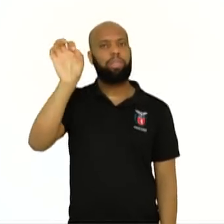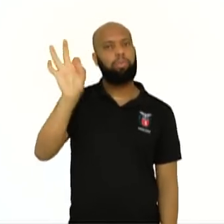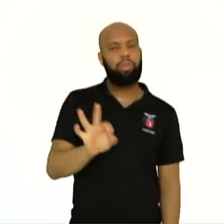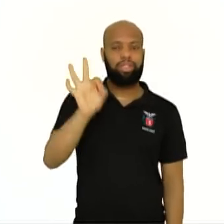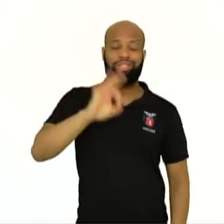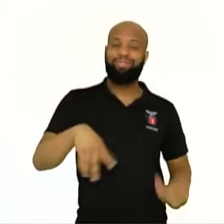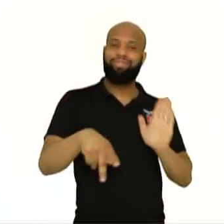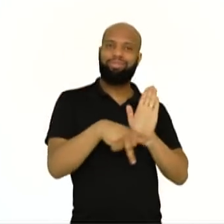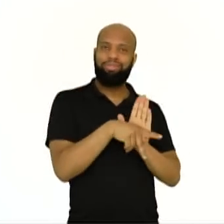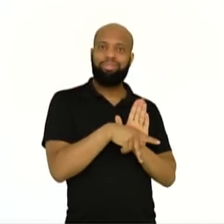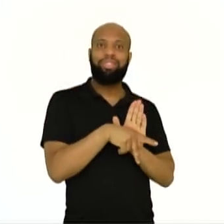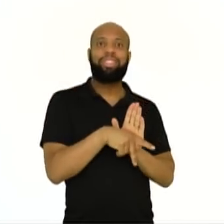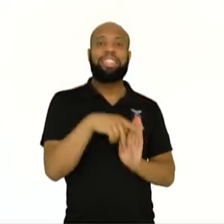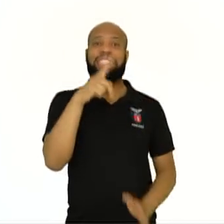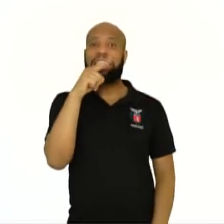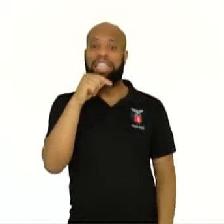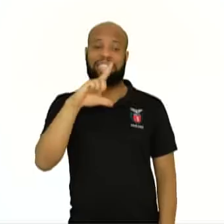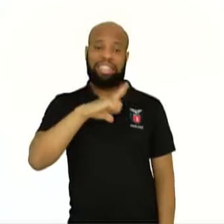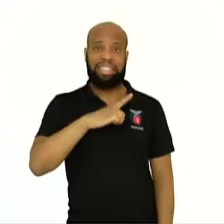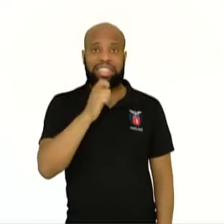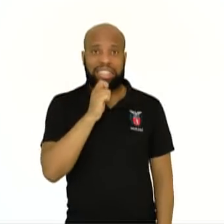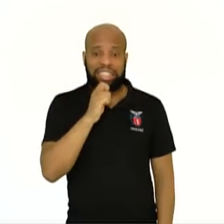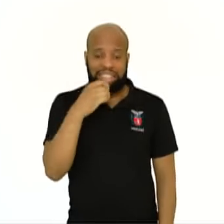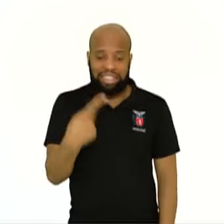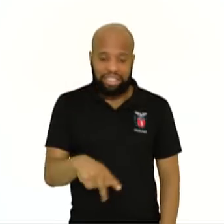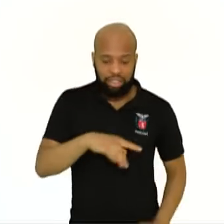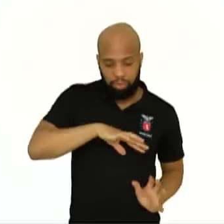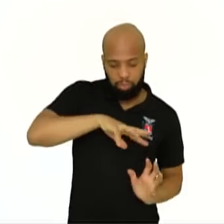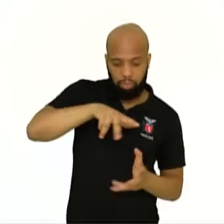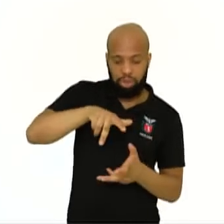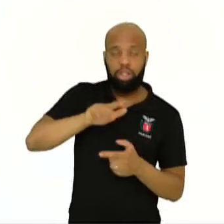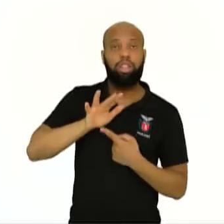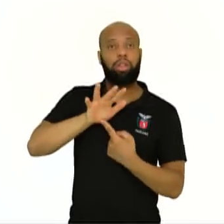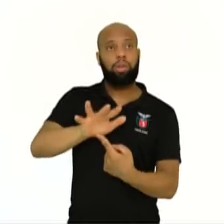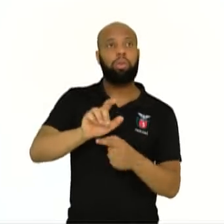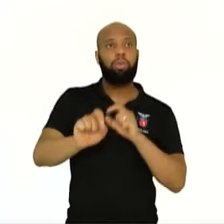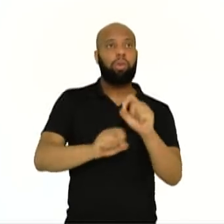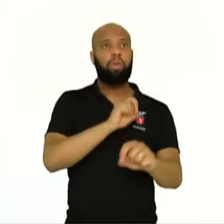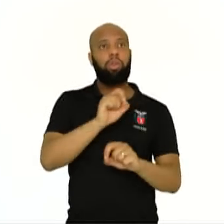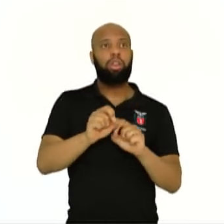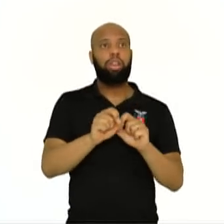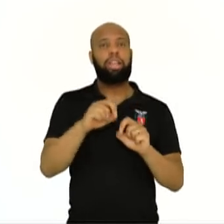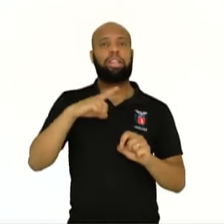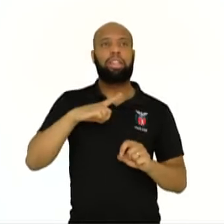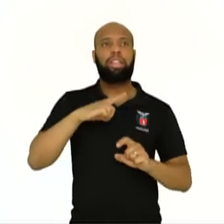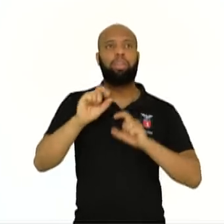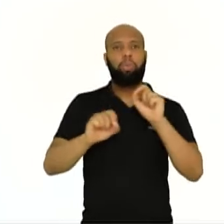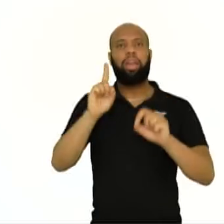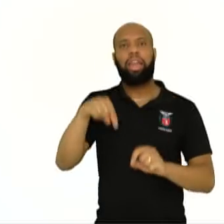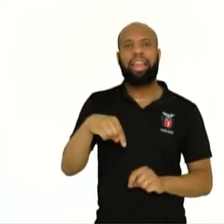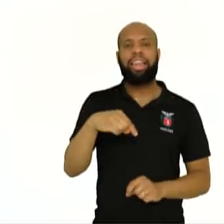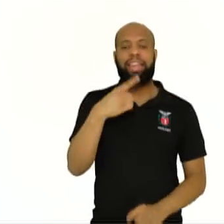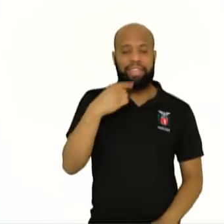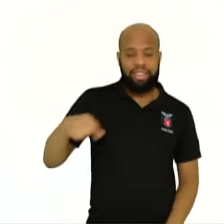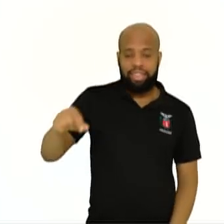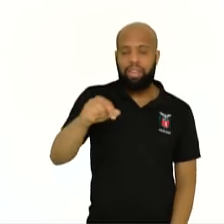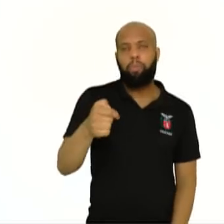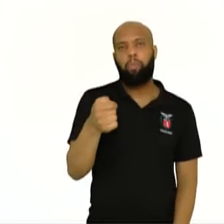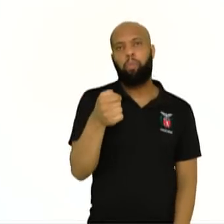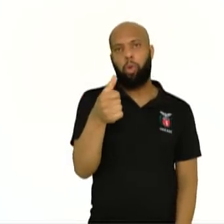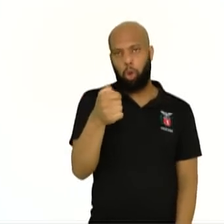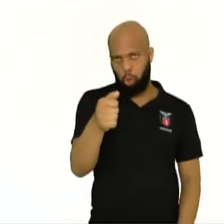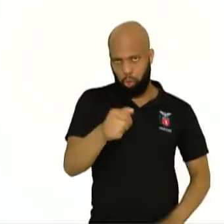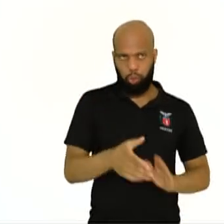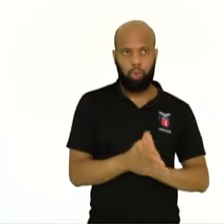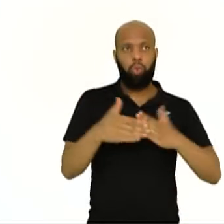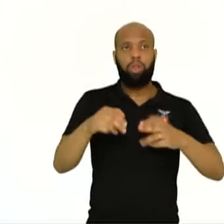que desses 2,5%, nós não conseguimos utilizar tudo, porque muita dessa água está congelada nas